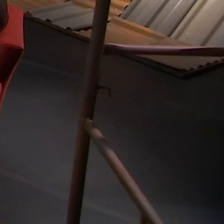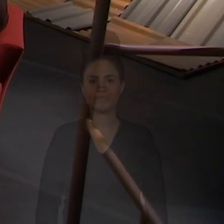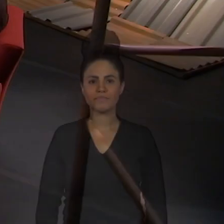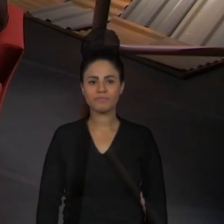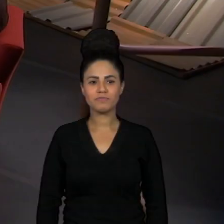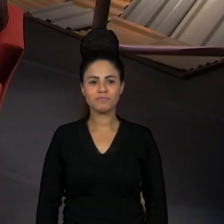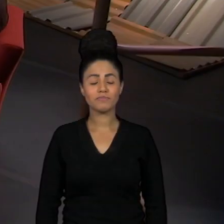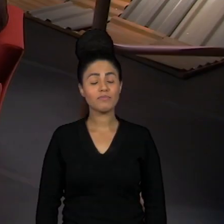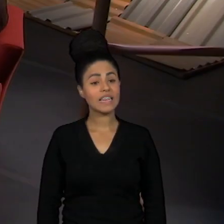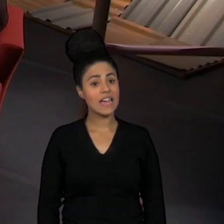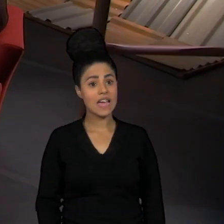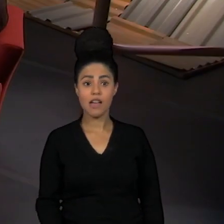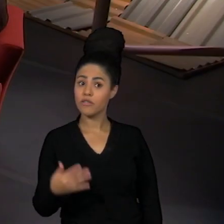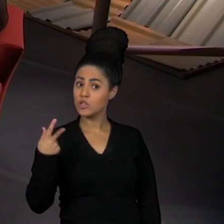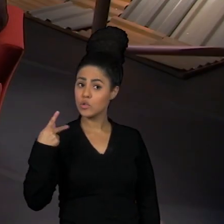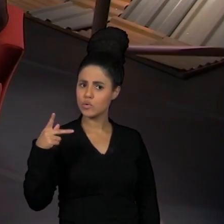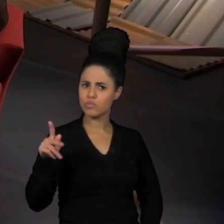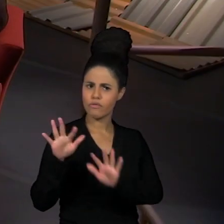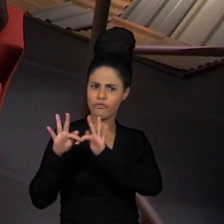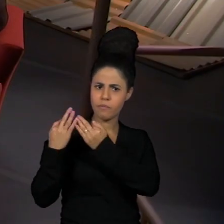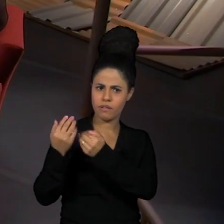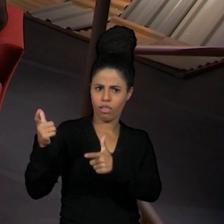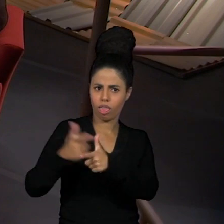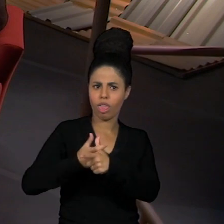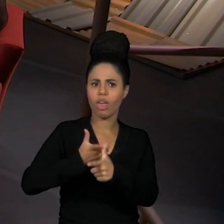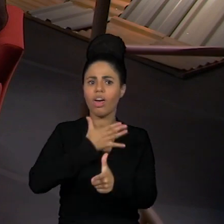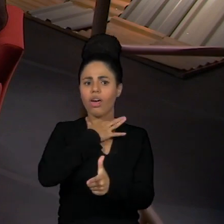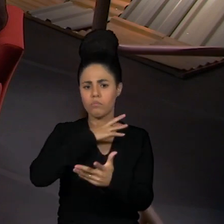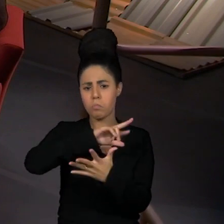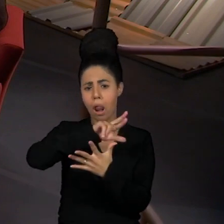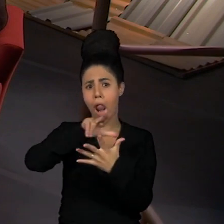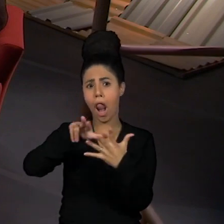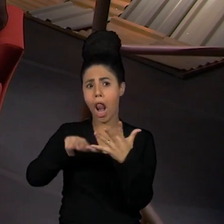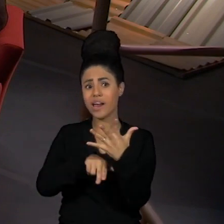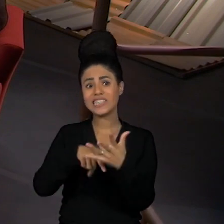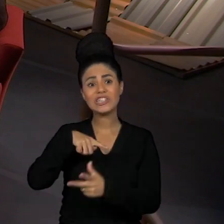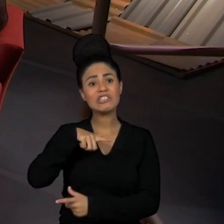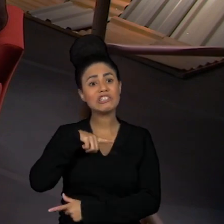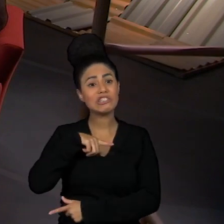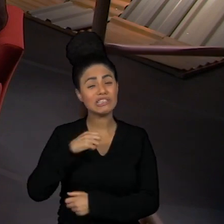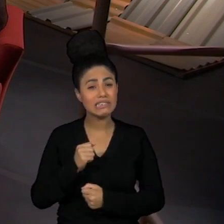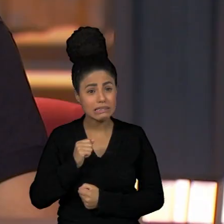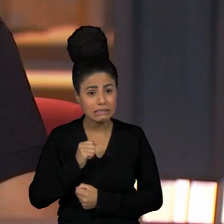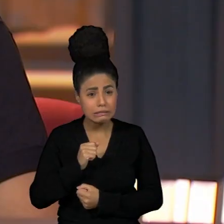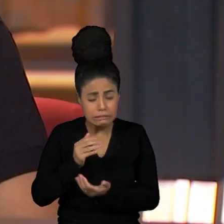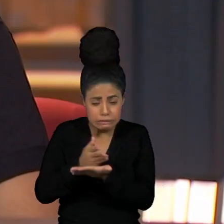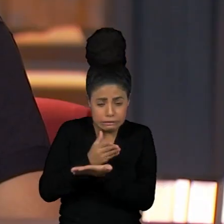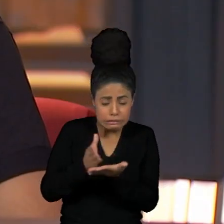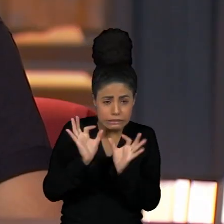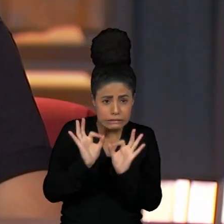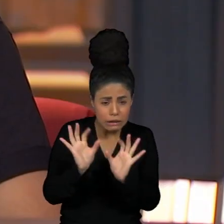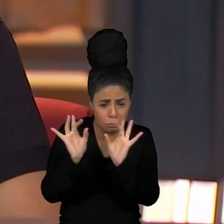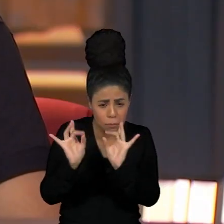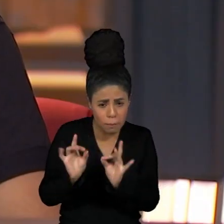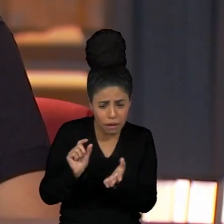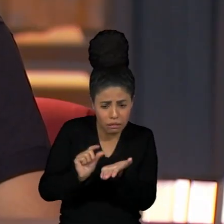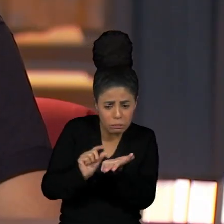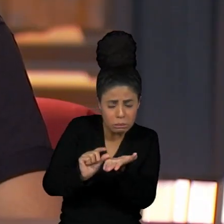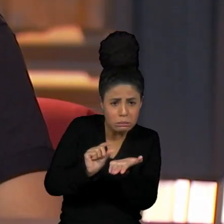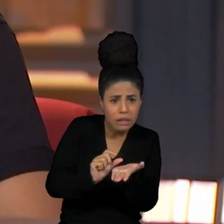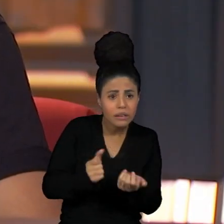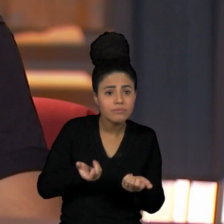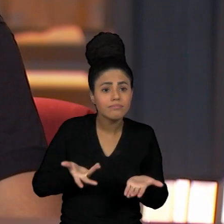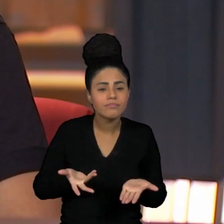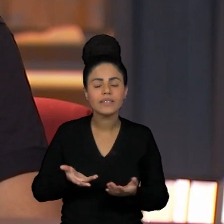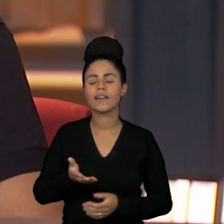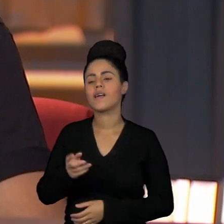A sua família tinha muitas dívidas? Tinha aqueles carnês, assim? Nossa, eu lembro da minha avó. Porque assim, minha